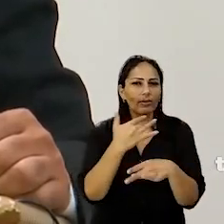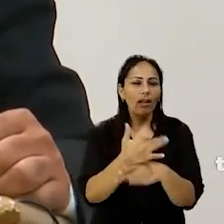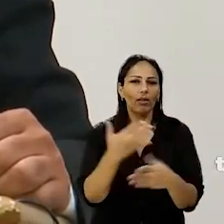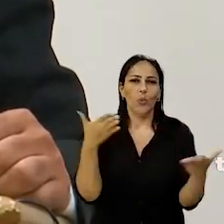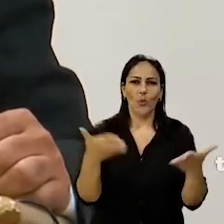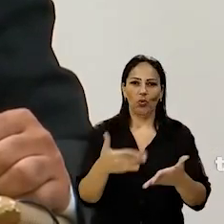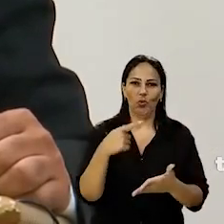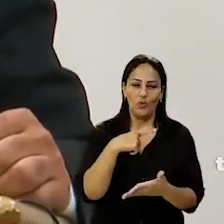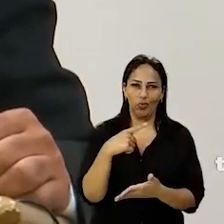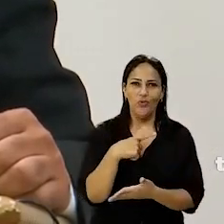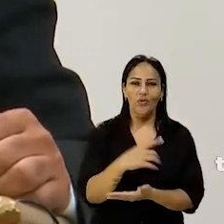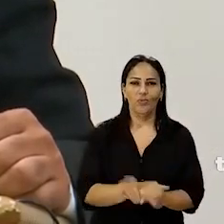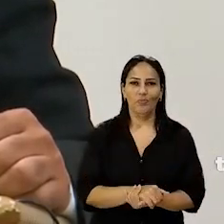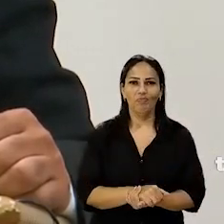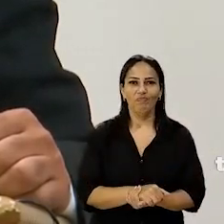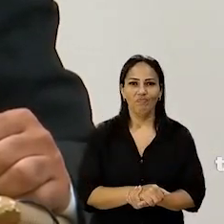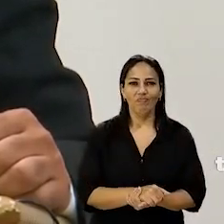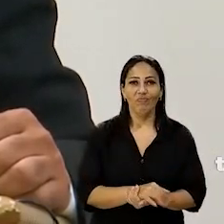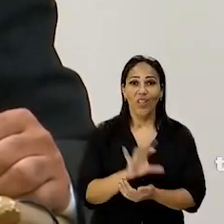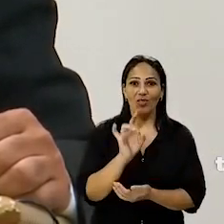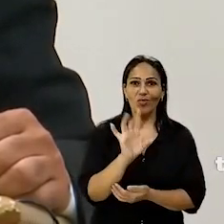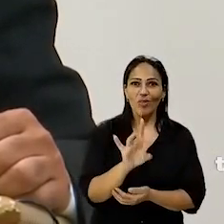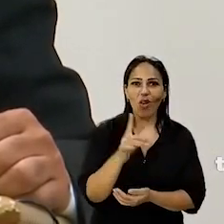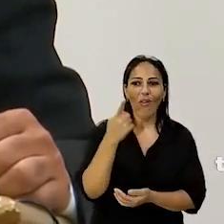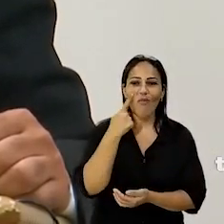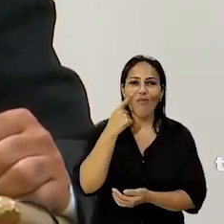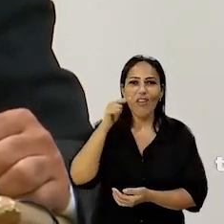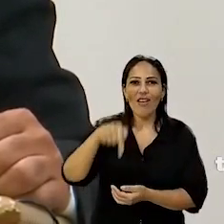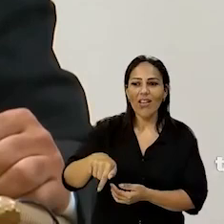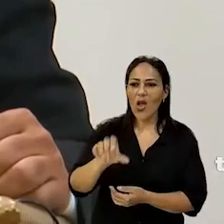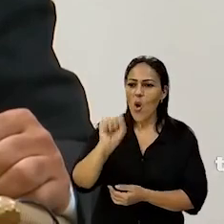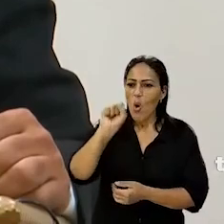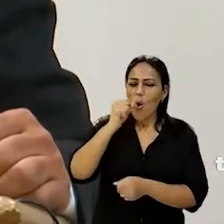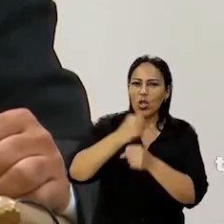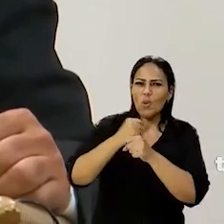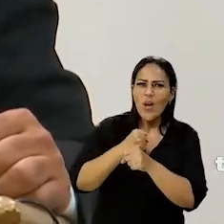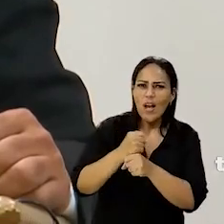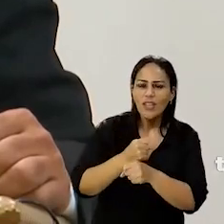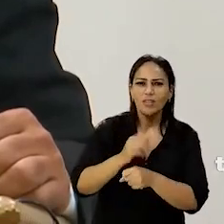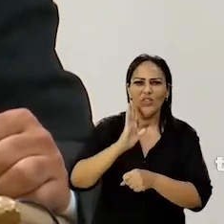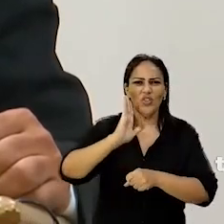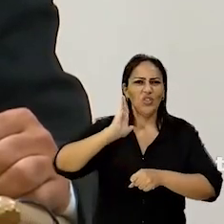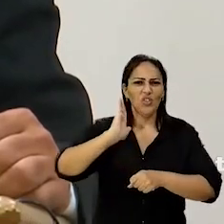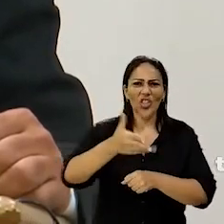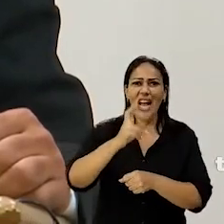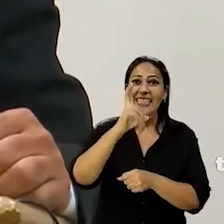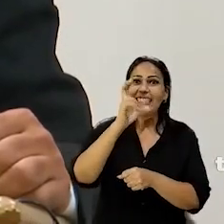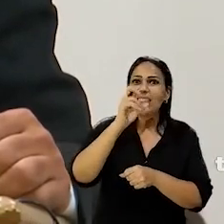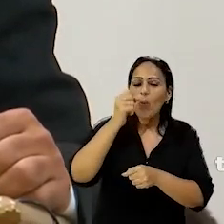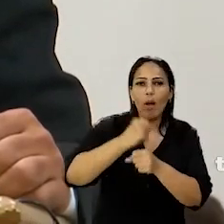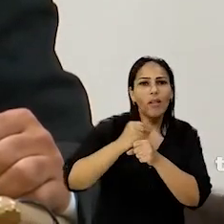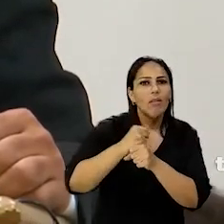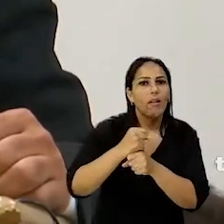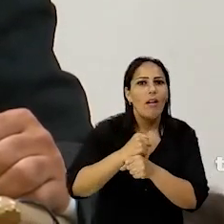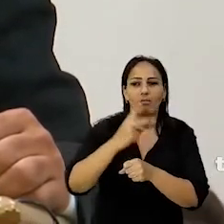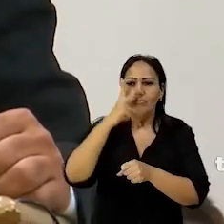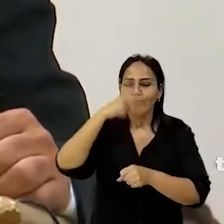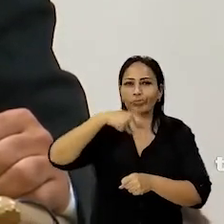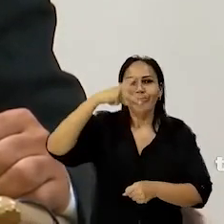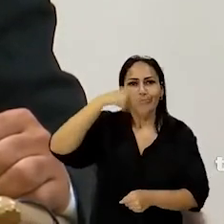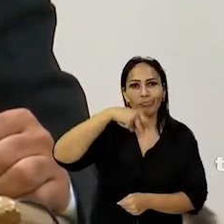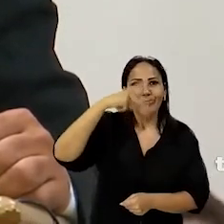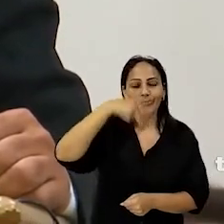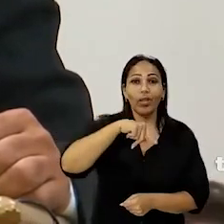encontra. Só vejo se falar aqui em 8 anos. A nossa cidade está entregue há 50 anos a esse sistema. Se